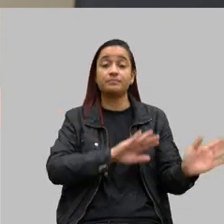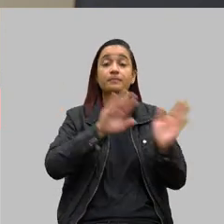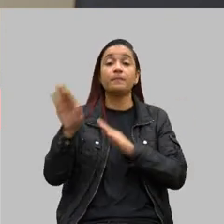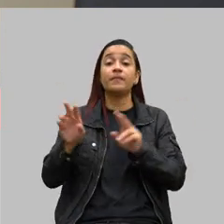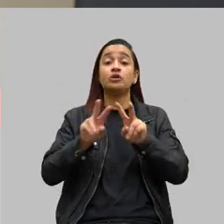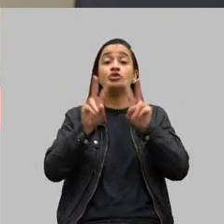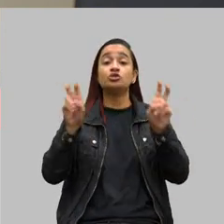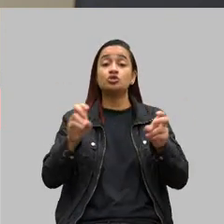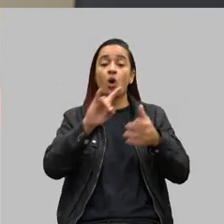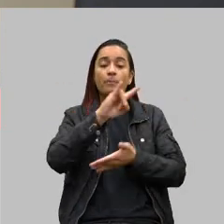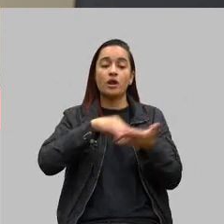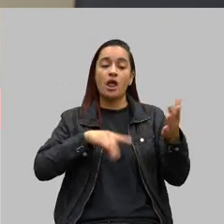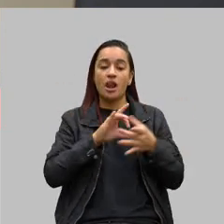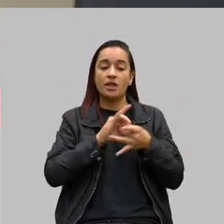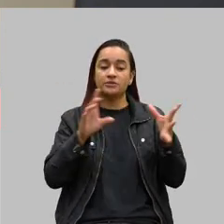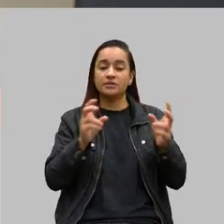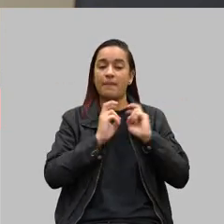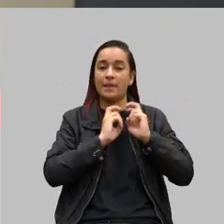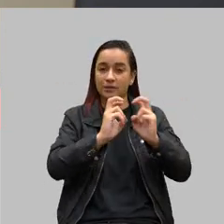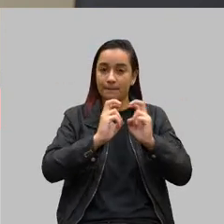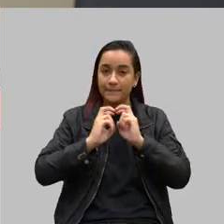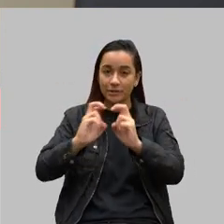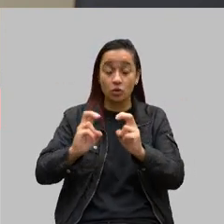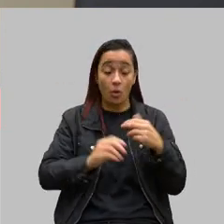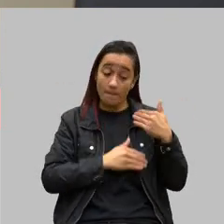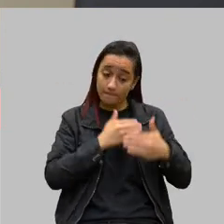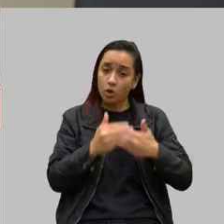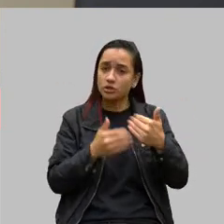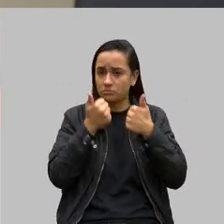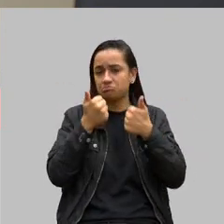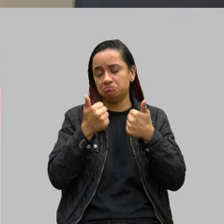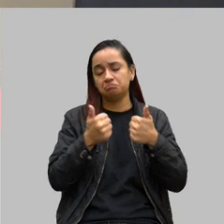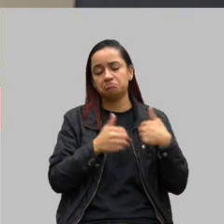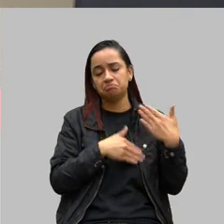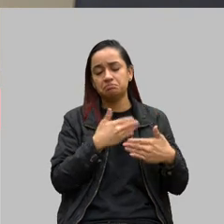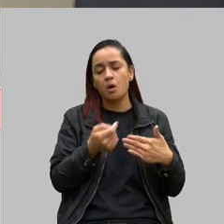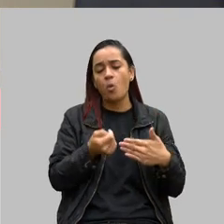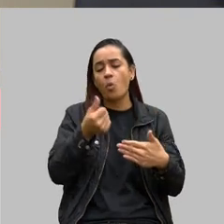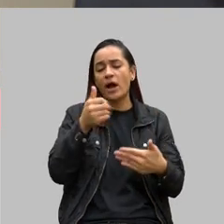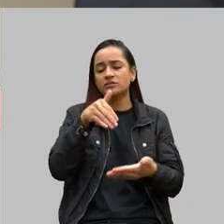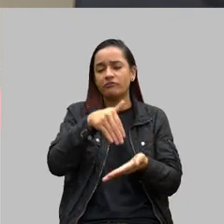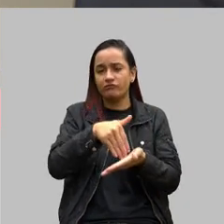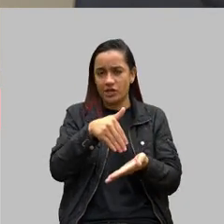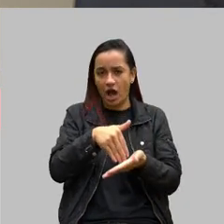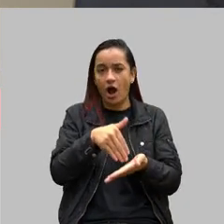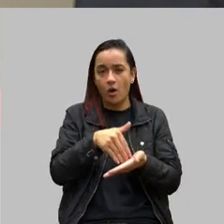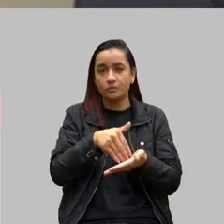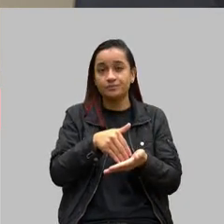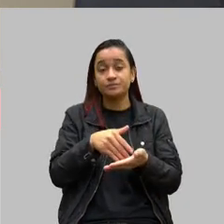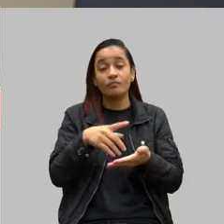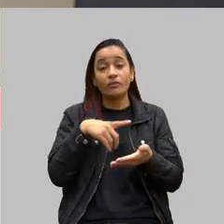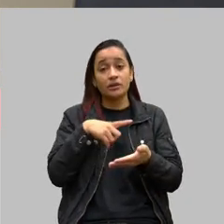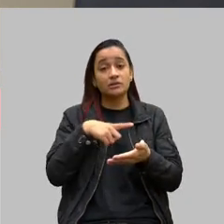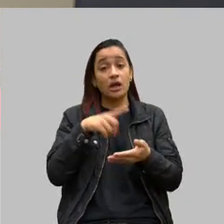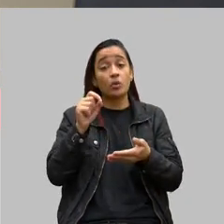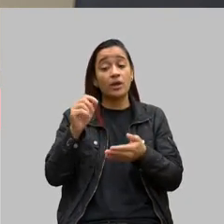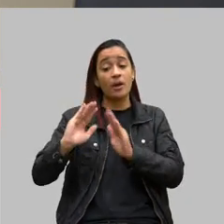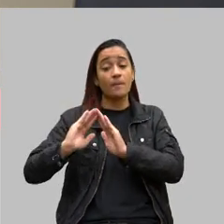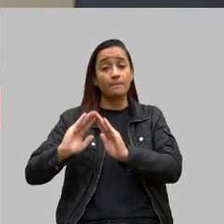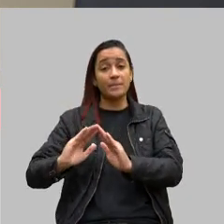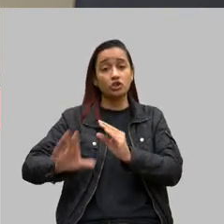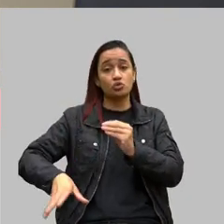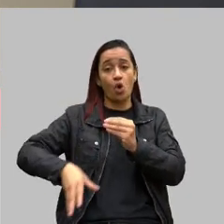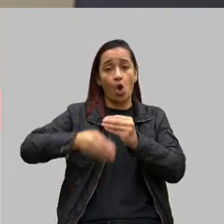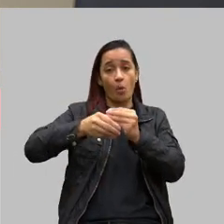processo tá caminhando bem eu eu eu mencionava aqui que tá na fase final né então houve aí né pedidos de complementação por parte né dos órgãos ambientais